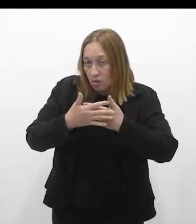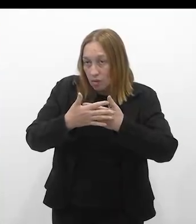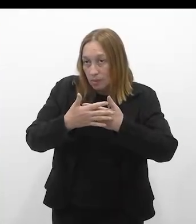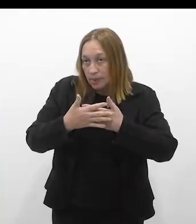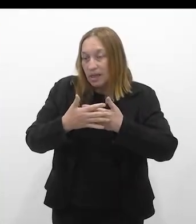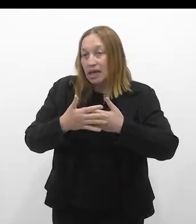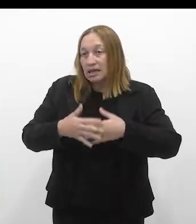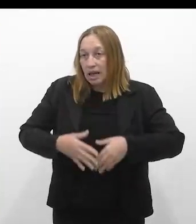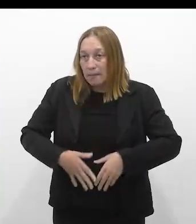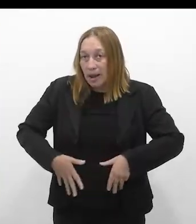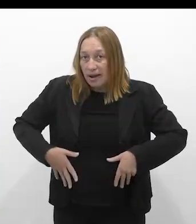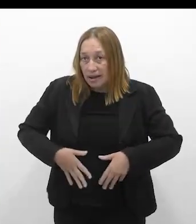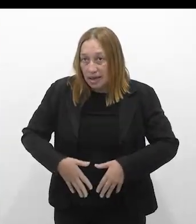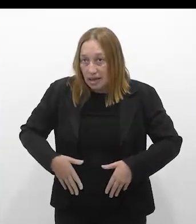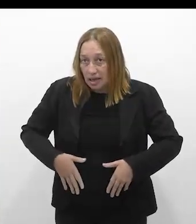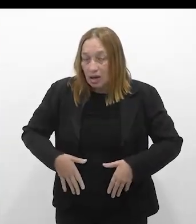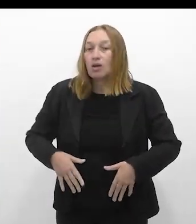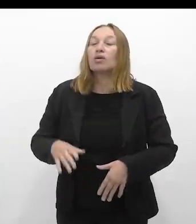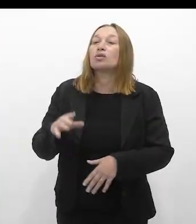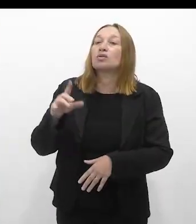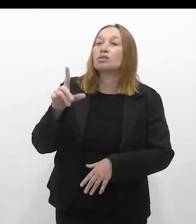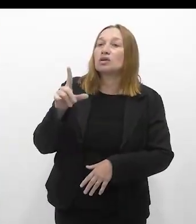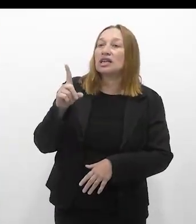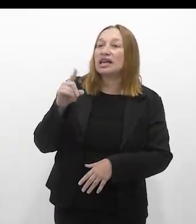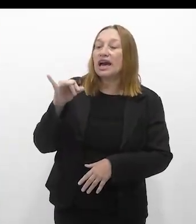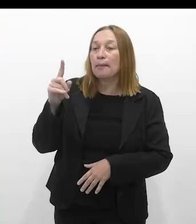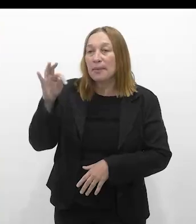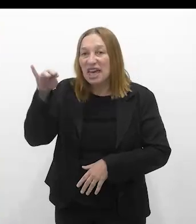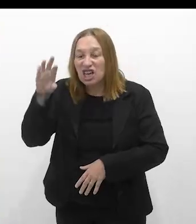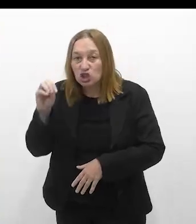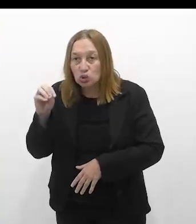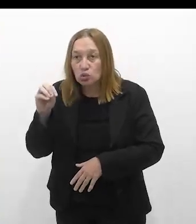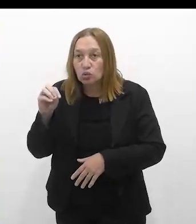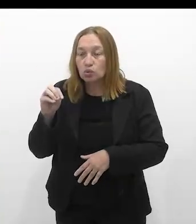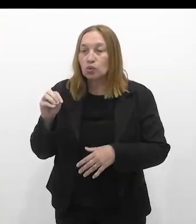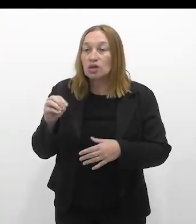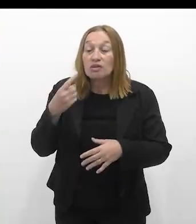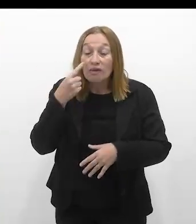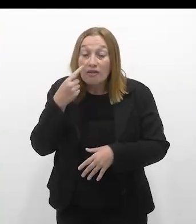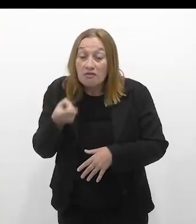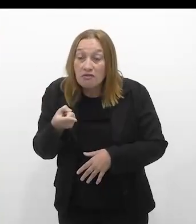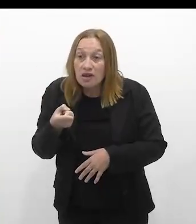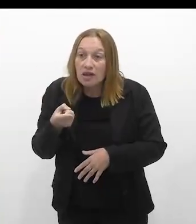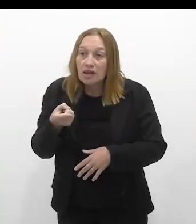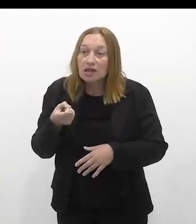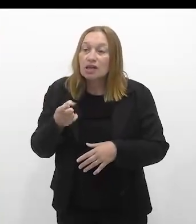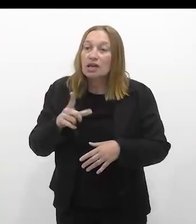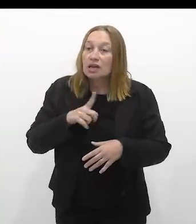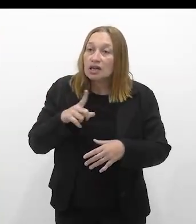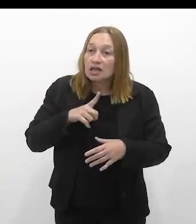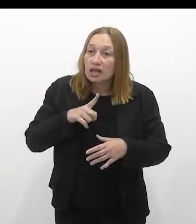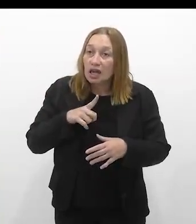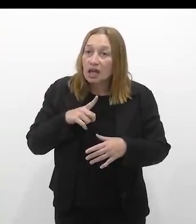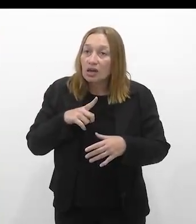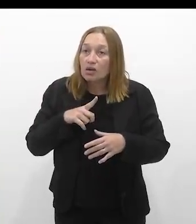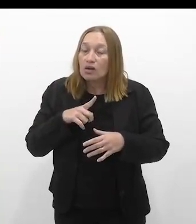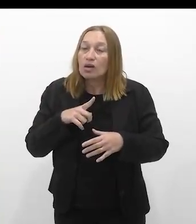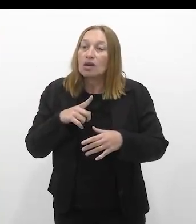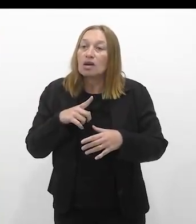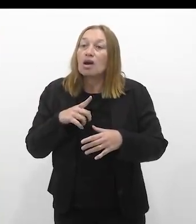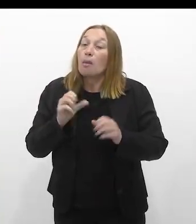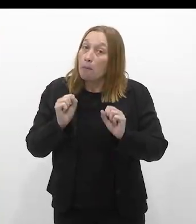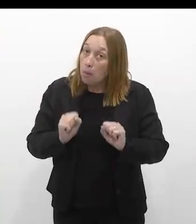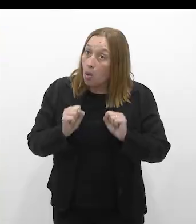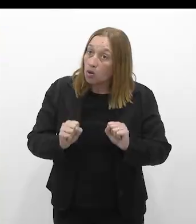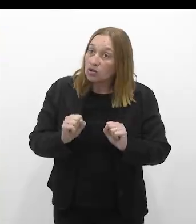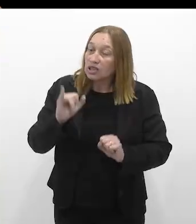no peritônio, no ligamento uterosacro, que elas vão ler o laudo e vão começar a ver que fala, tem um foco aqui, um foco ali, pode ficar